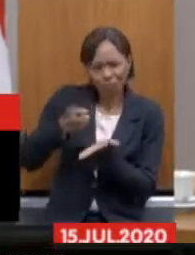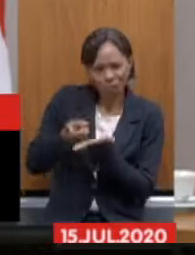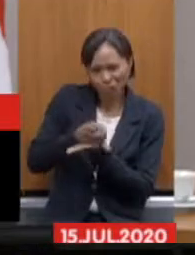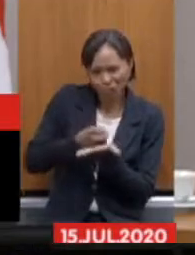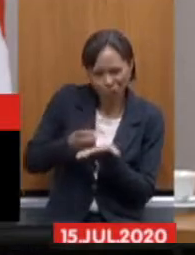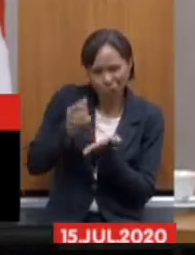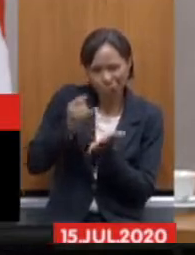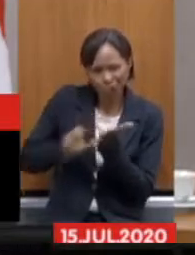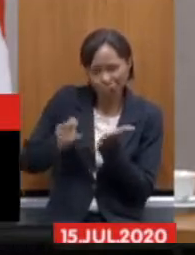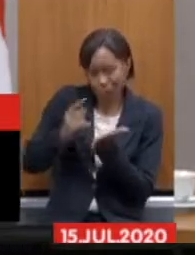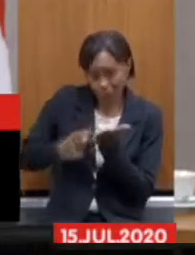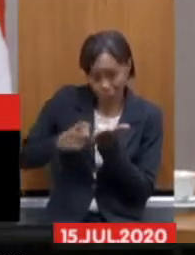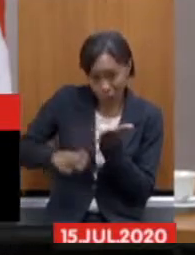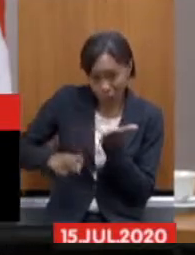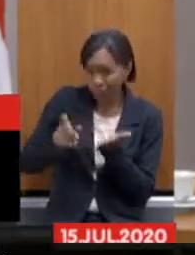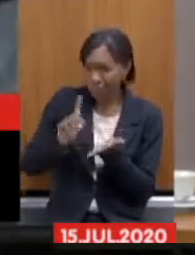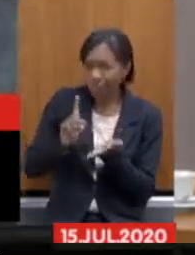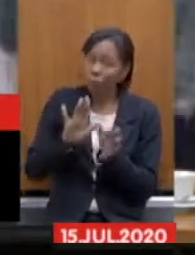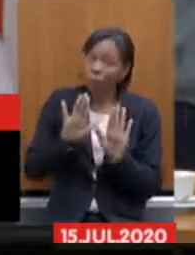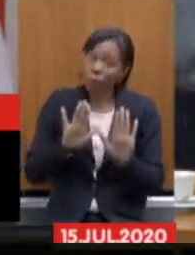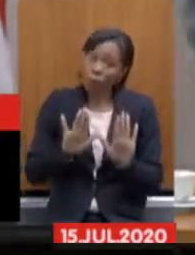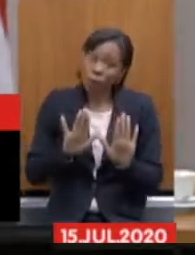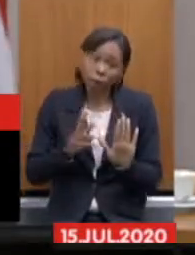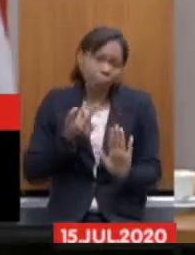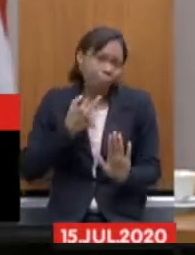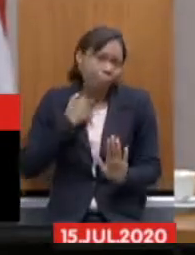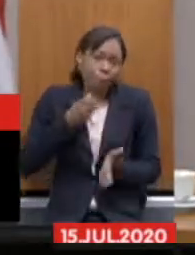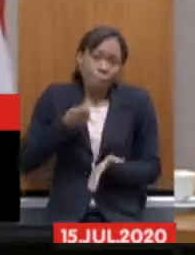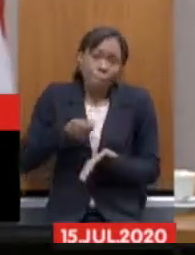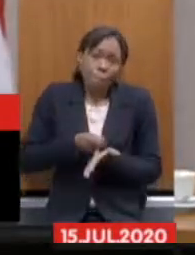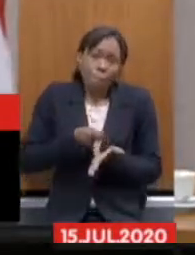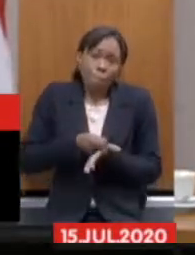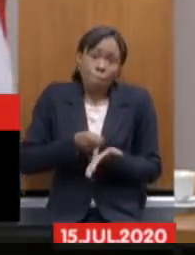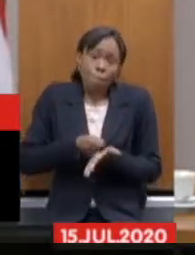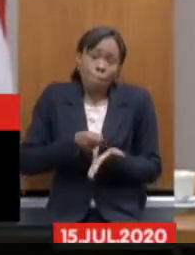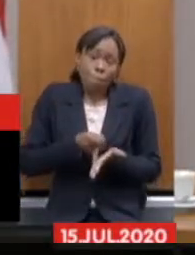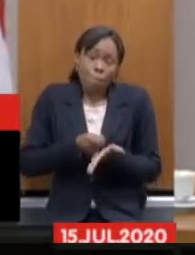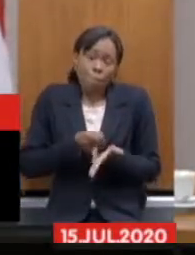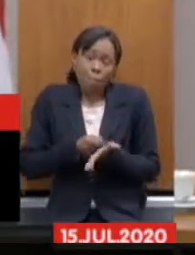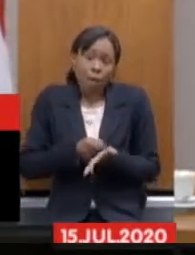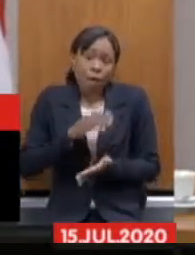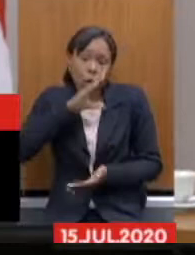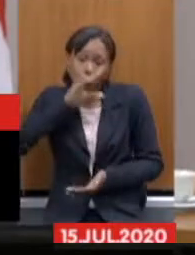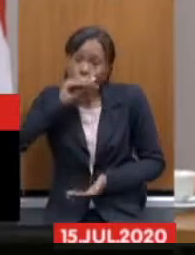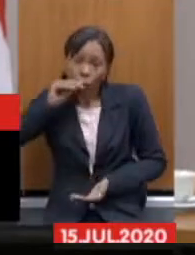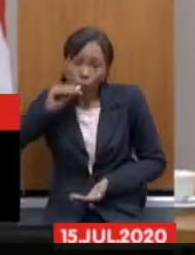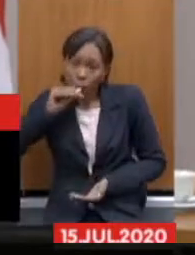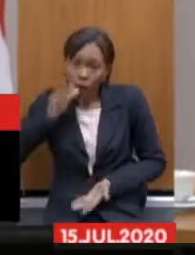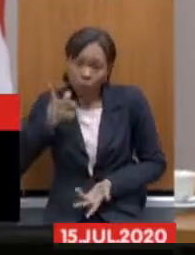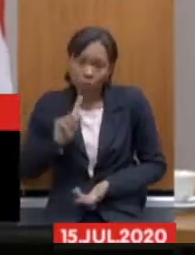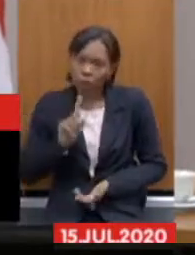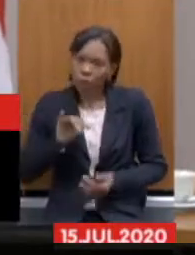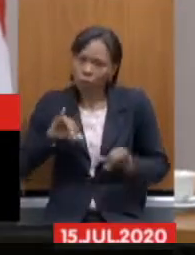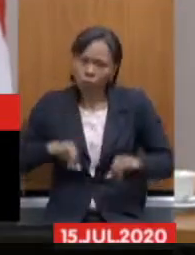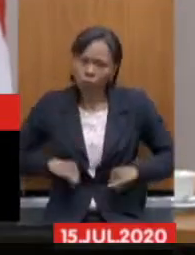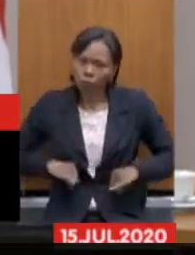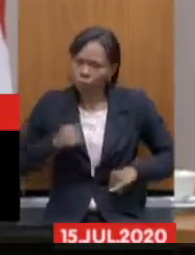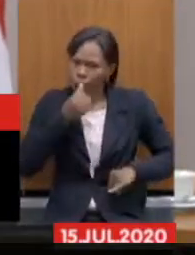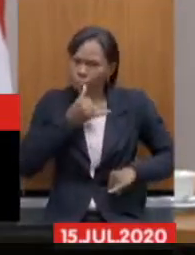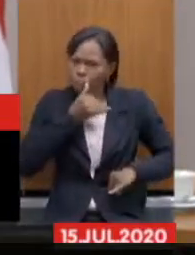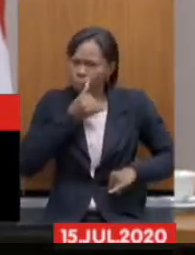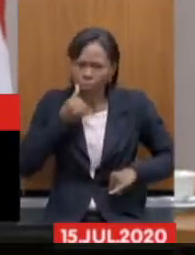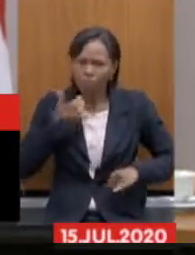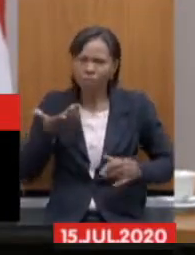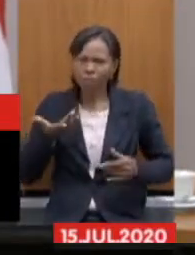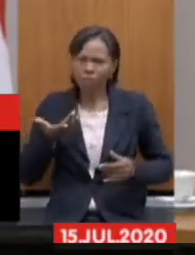não podemos cobrar em hipótese alguma da vítima que é o servidor o sacrifício de